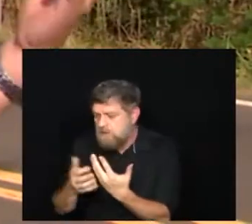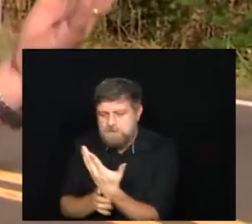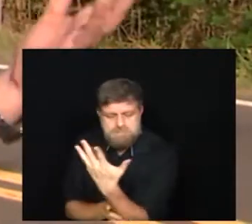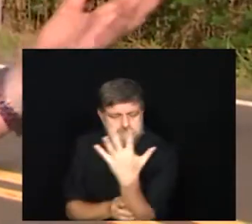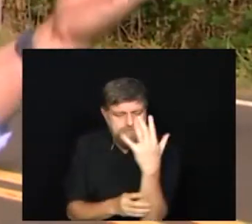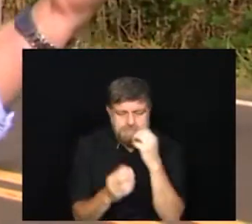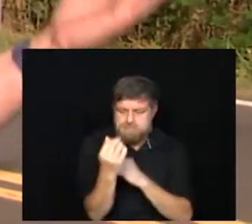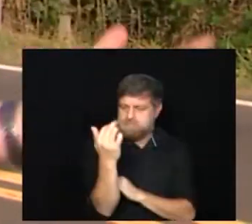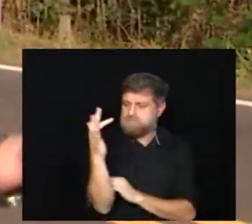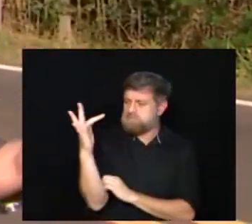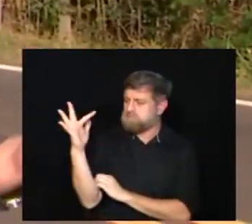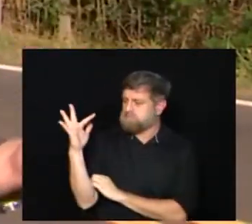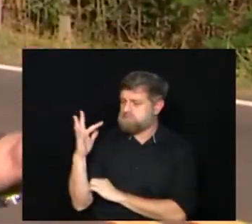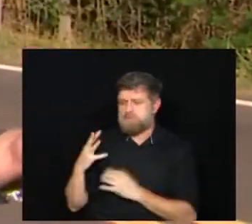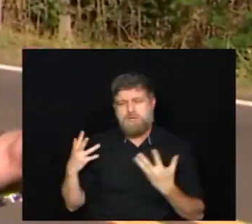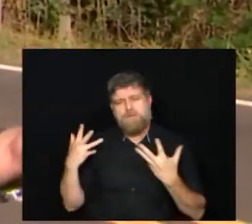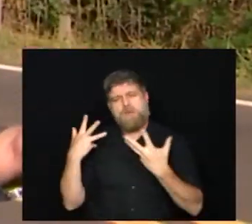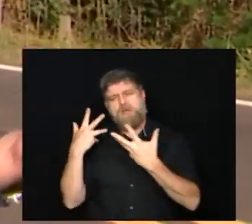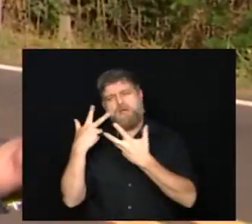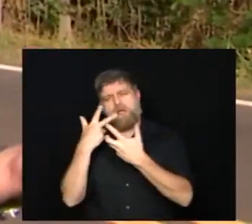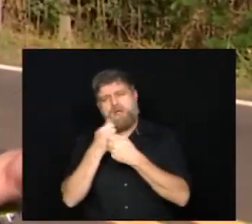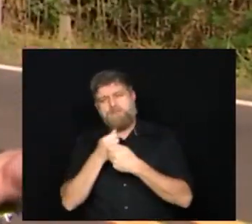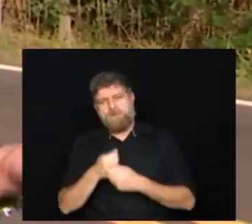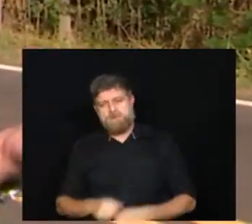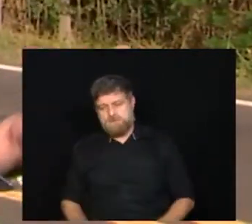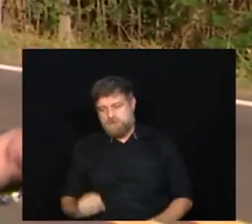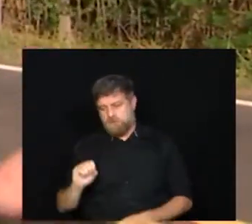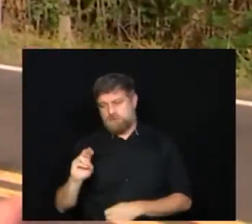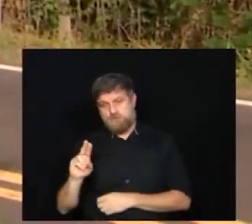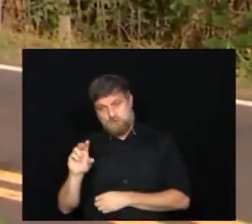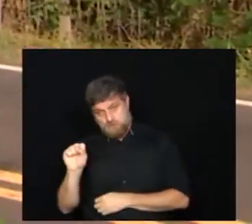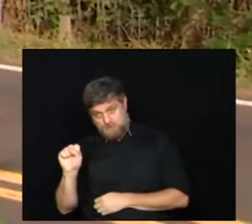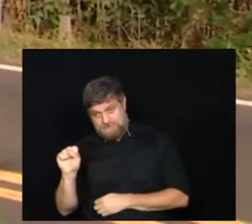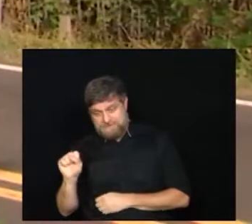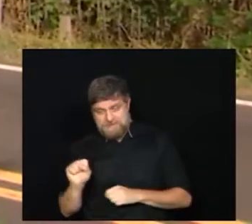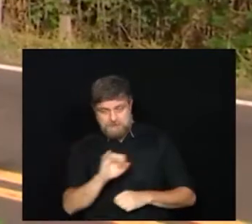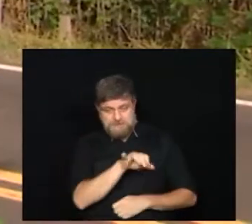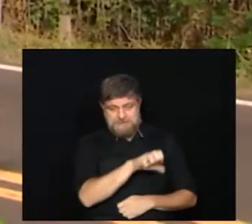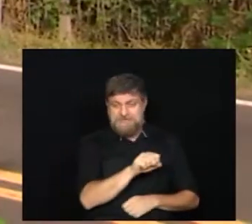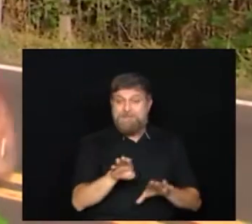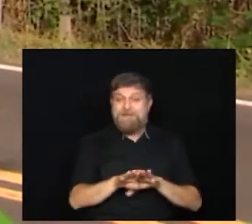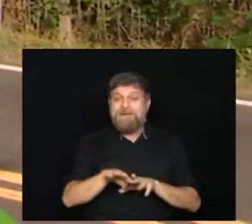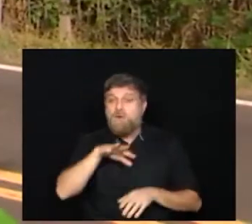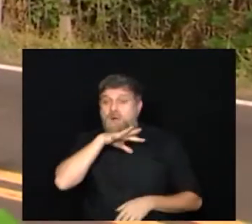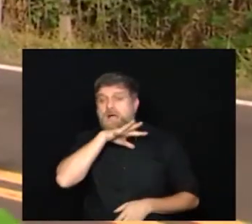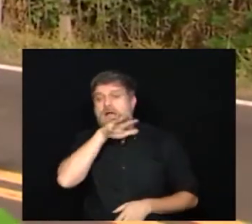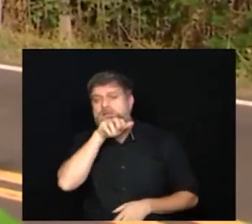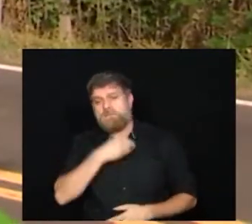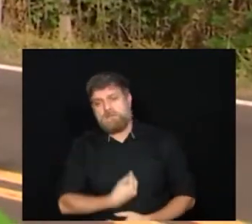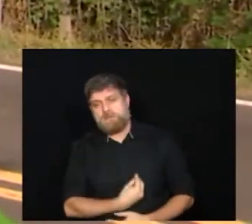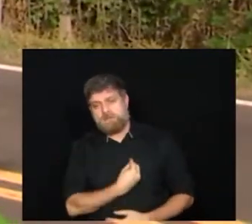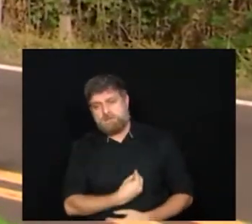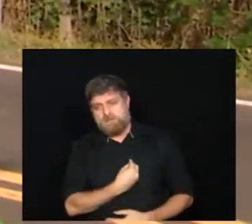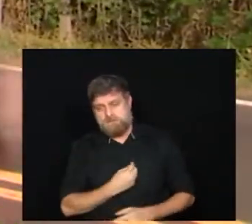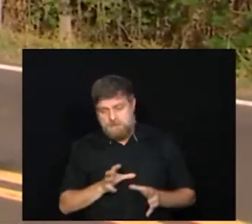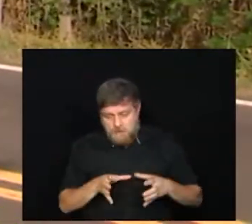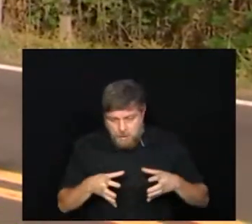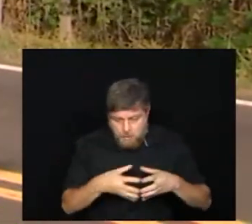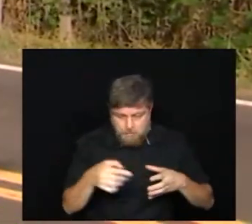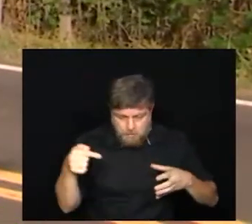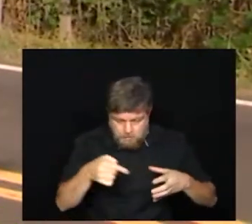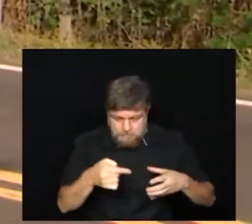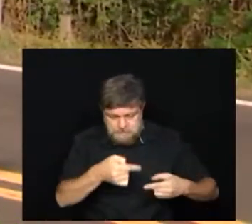árvores, toda essa beleza que é Sousa e Joaquim Egídio, mas também os animais. Então, na comissão a gente